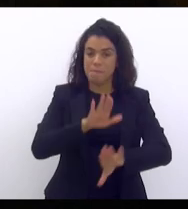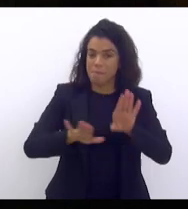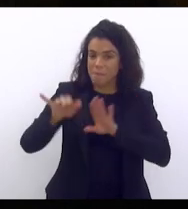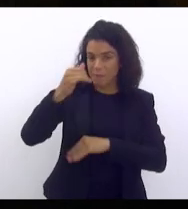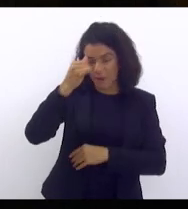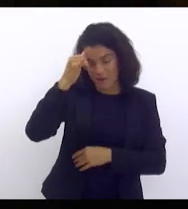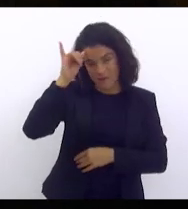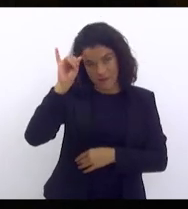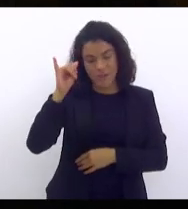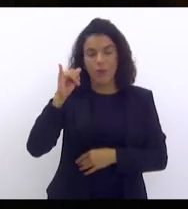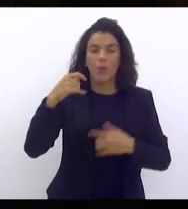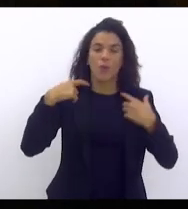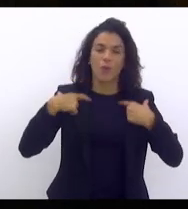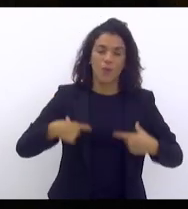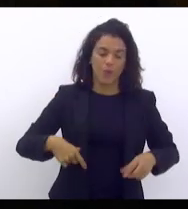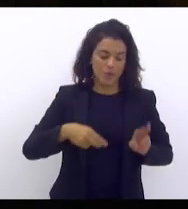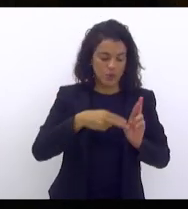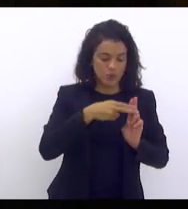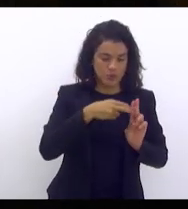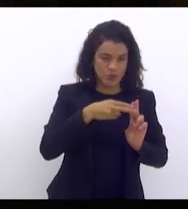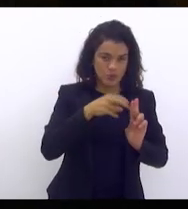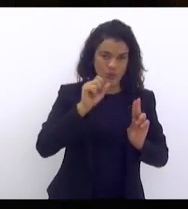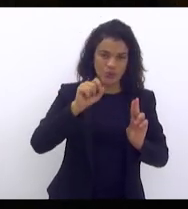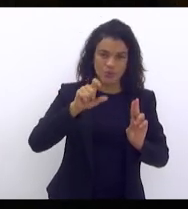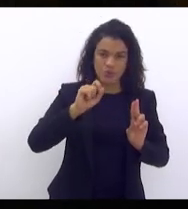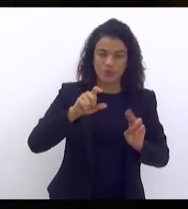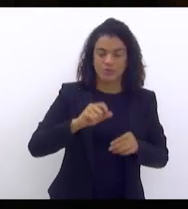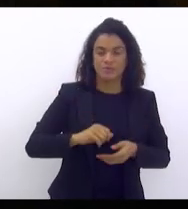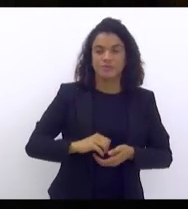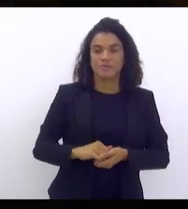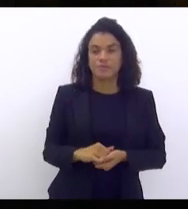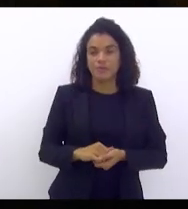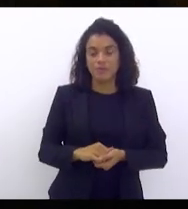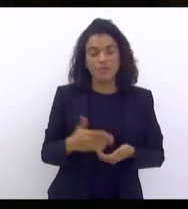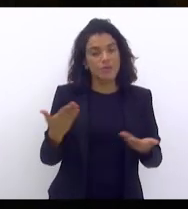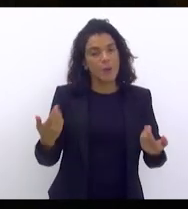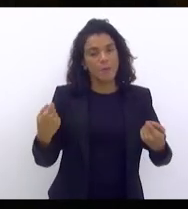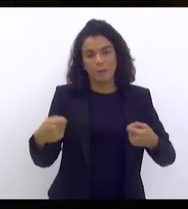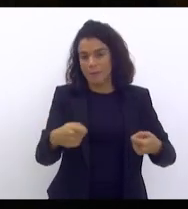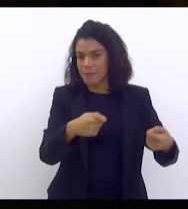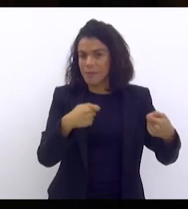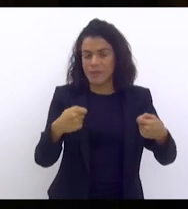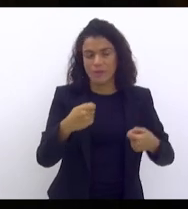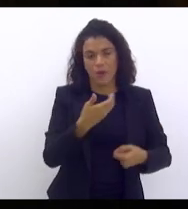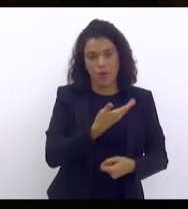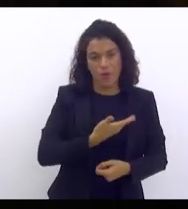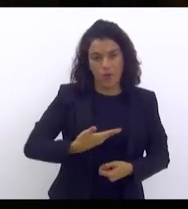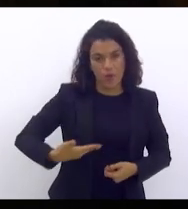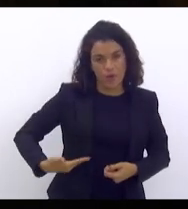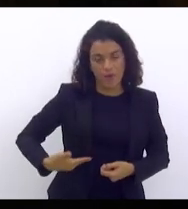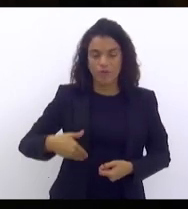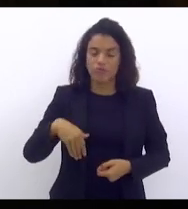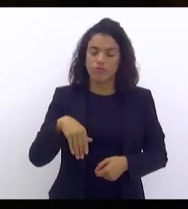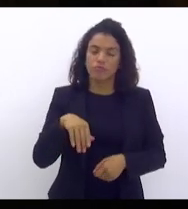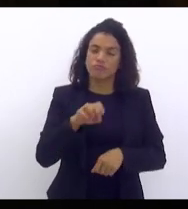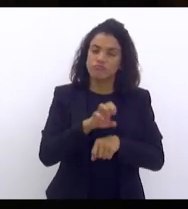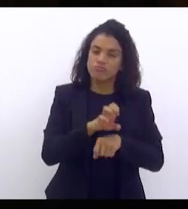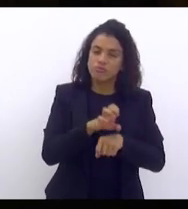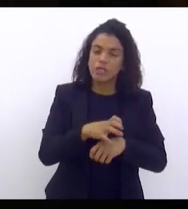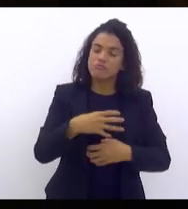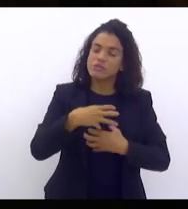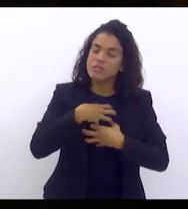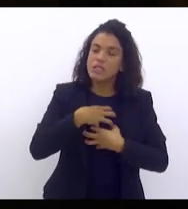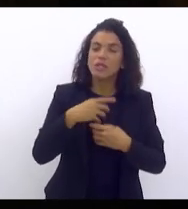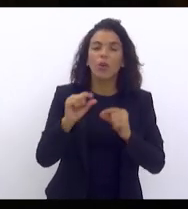agentes comunitários de saúde. Então, nós precisamos que o nosso governador ele seja